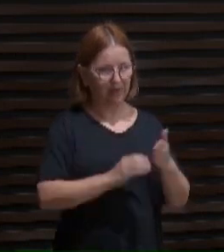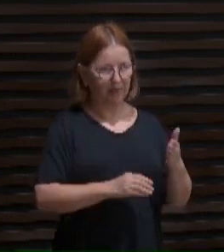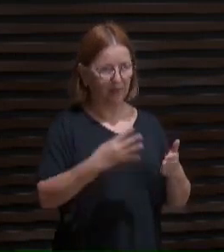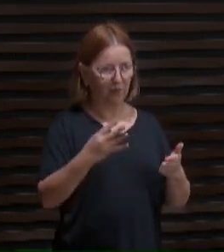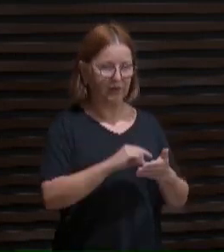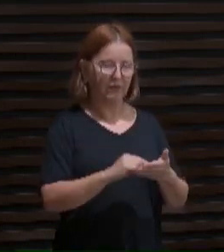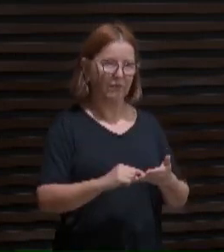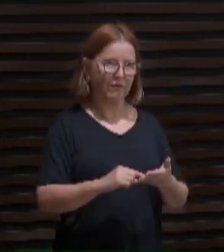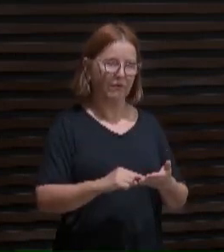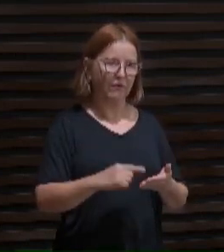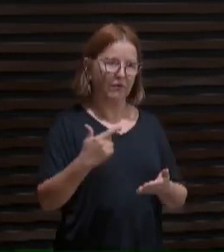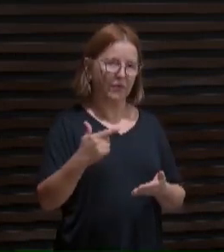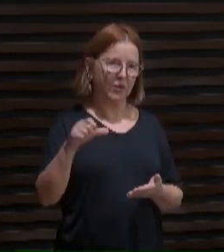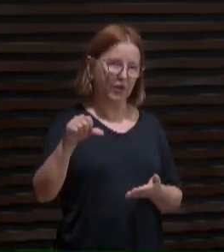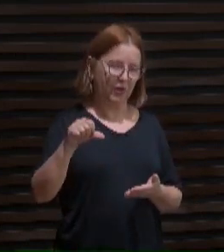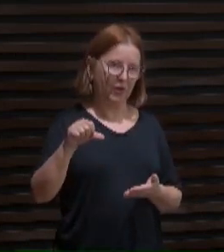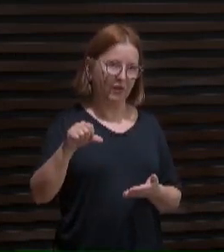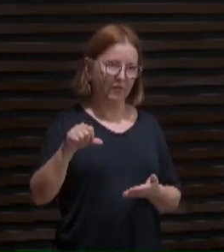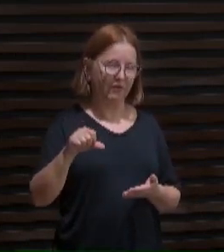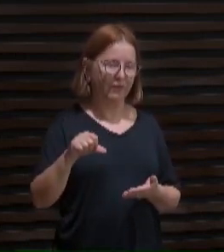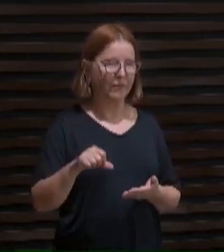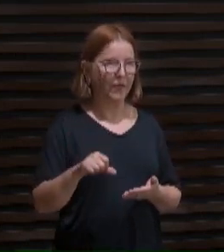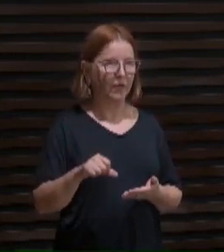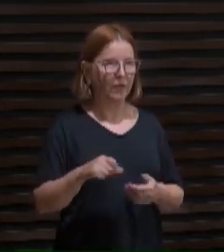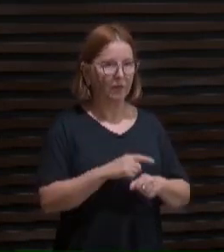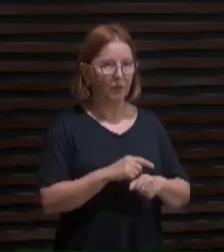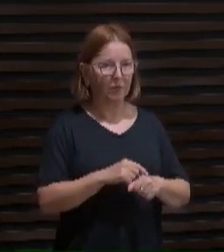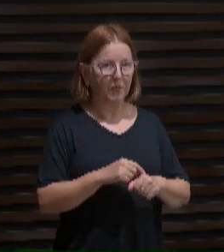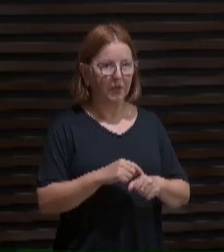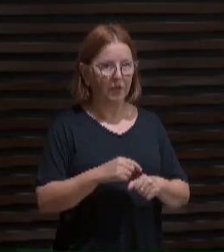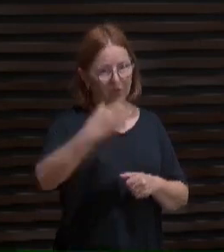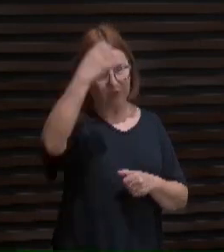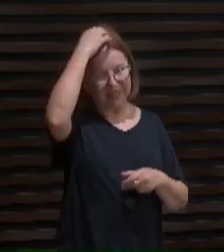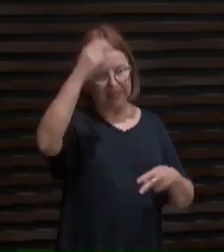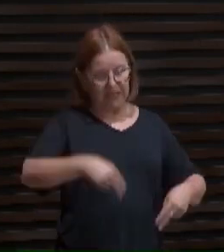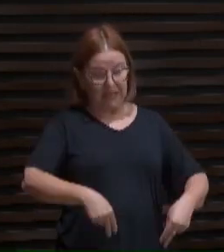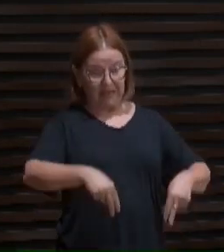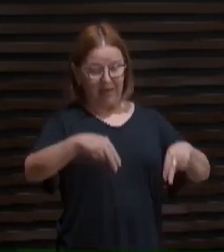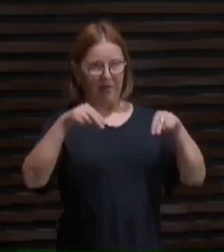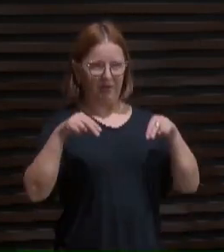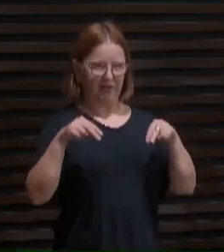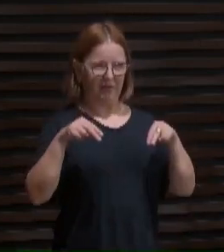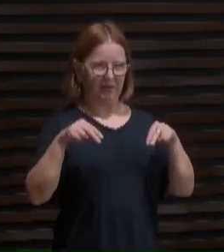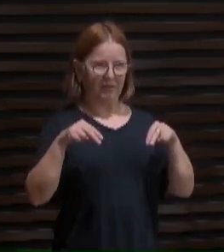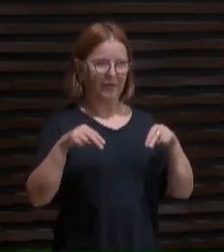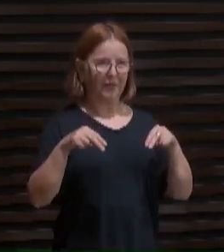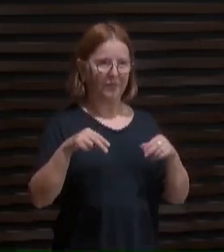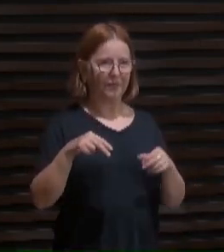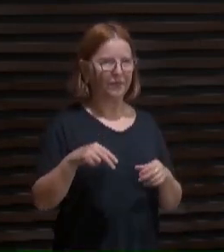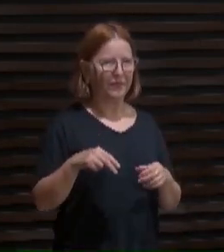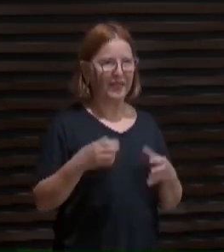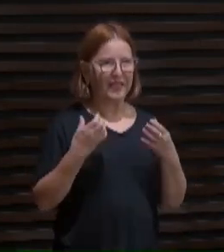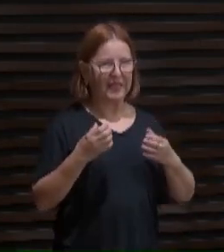quando Nabucodonosor se encheu da ideia teomânica, a ideia de ser